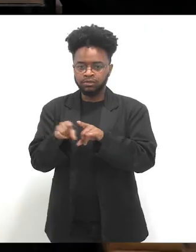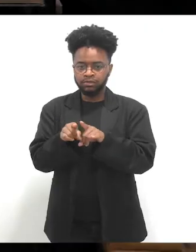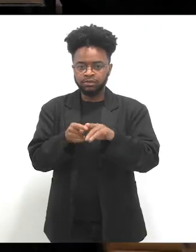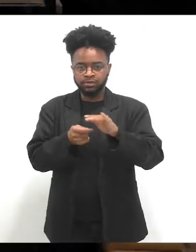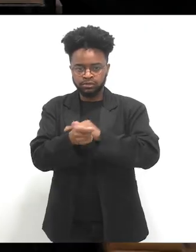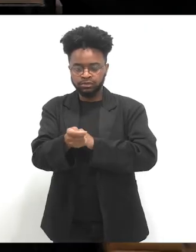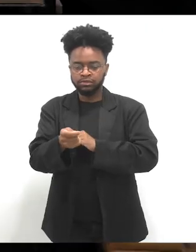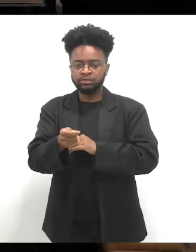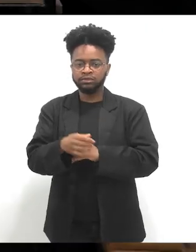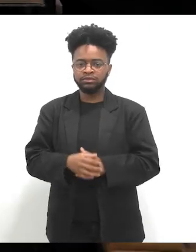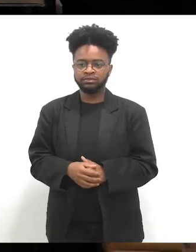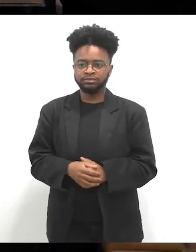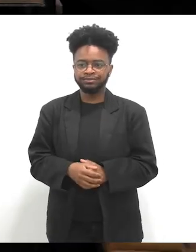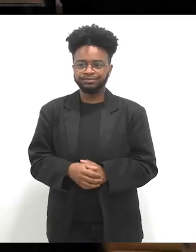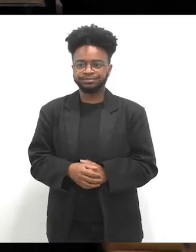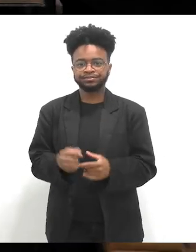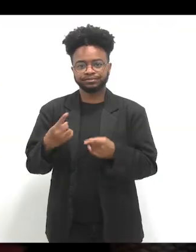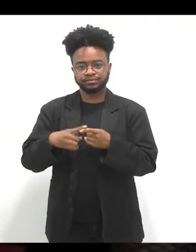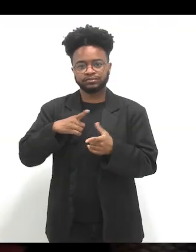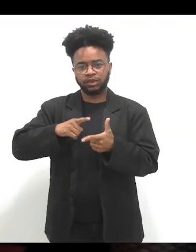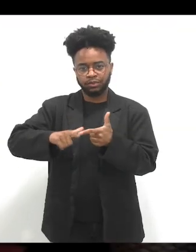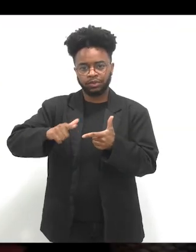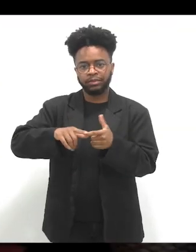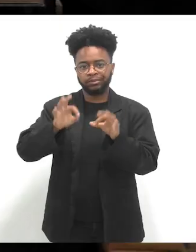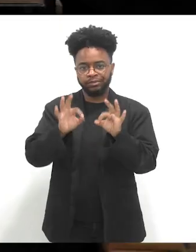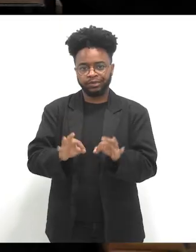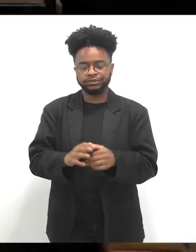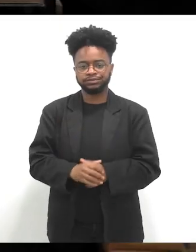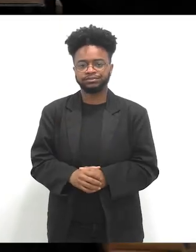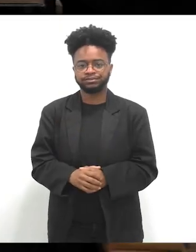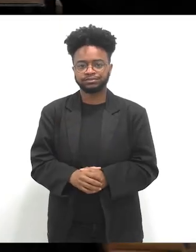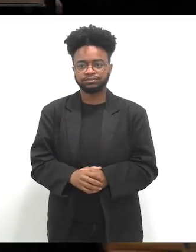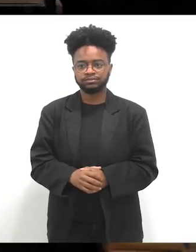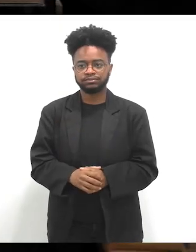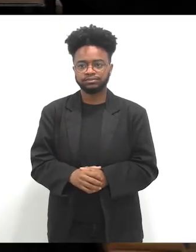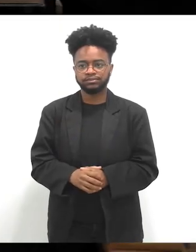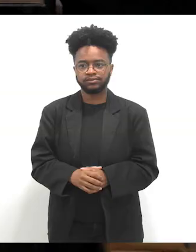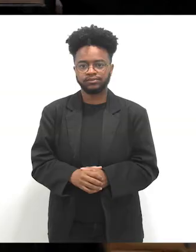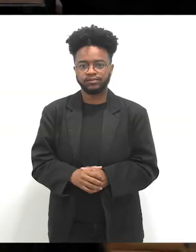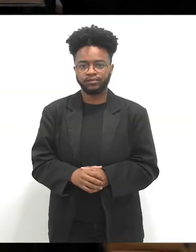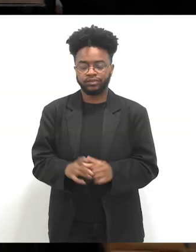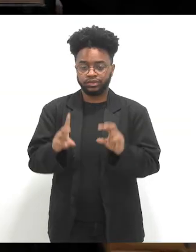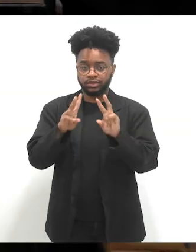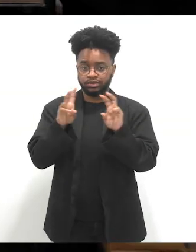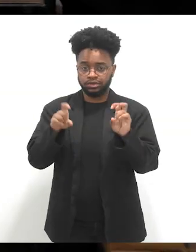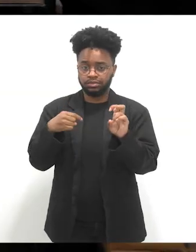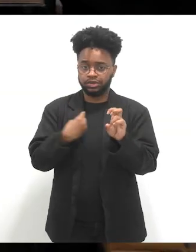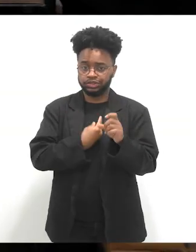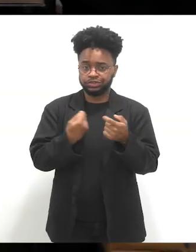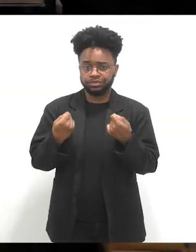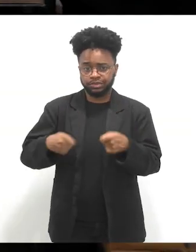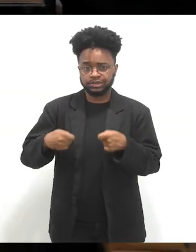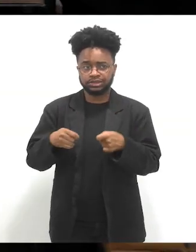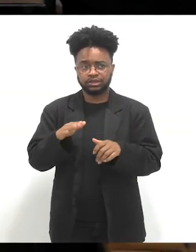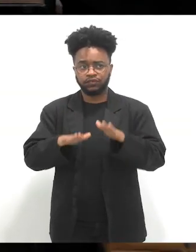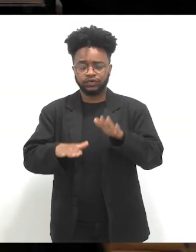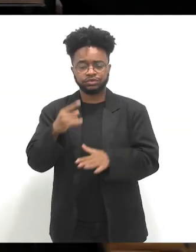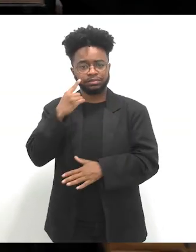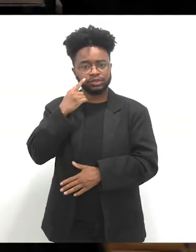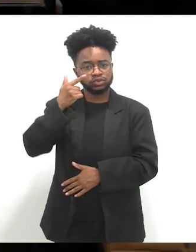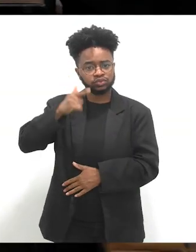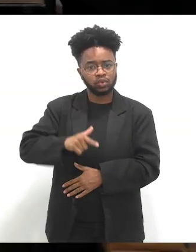também de financiamento mesmo. Então, o que é um problema, né? É um problema. Realmente é uma questão que a gente deveria,